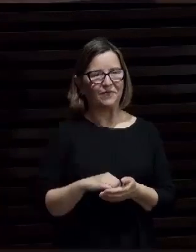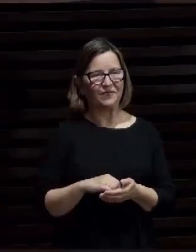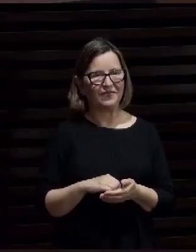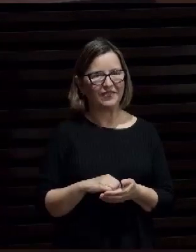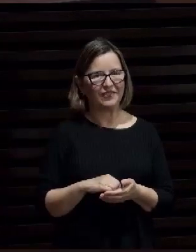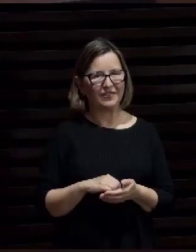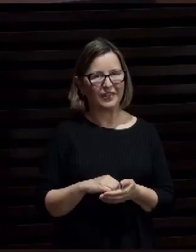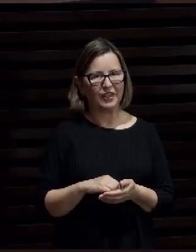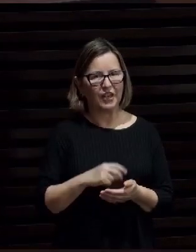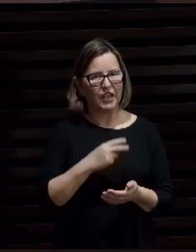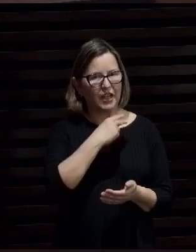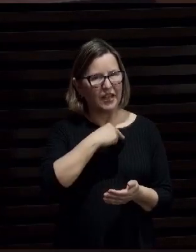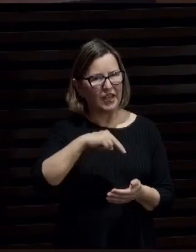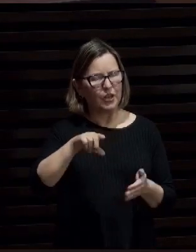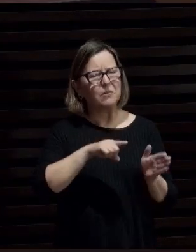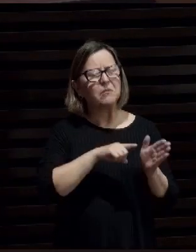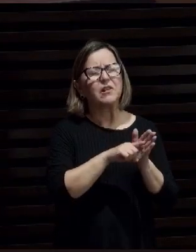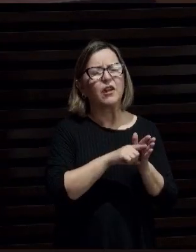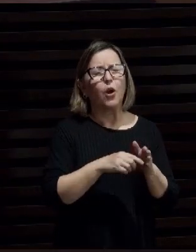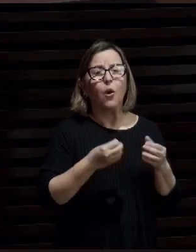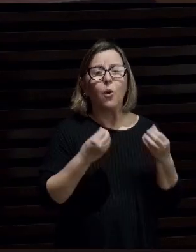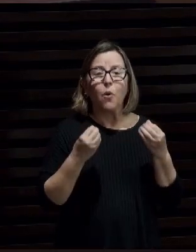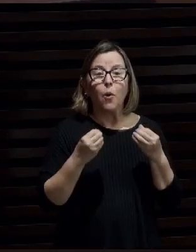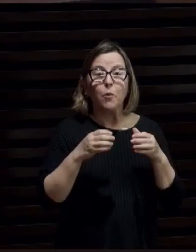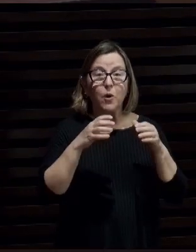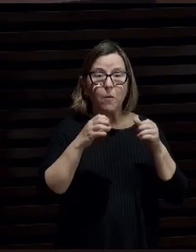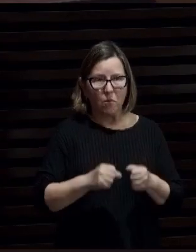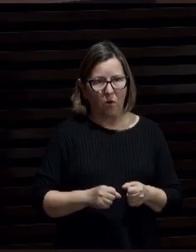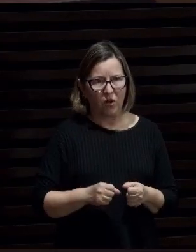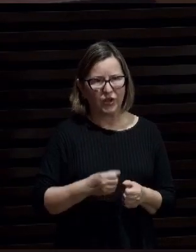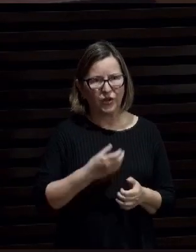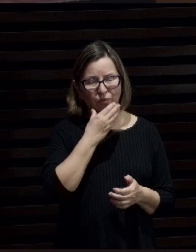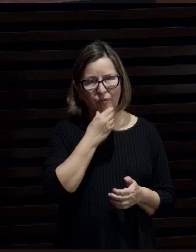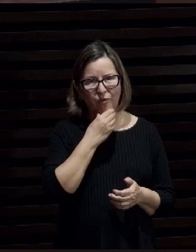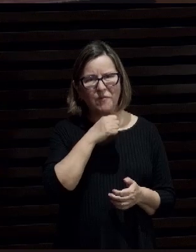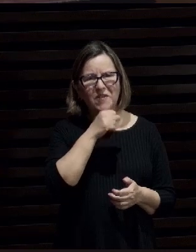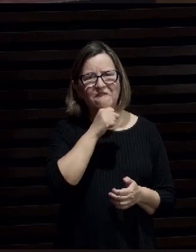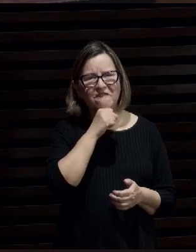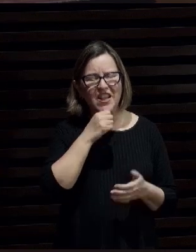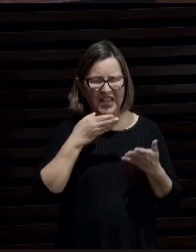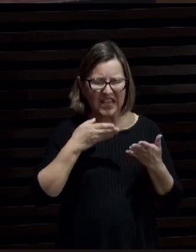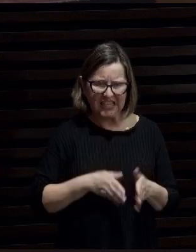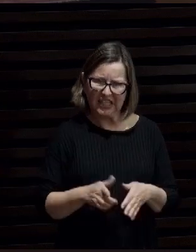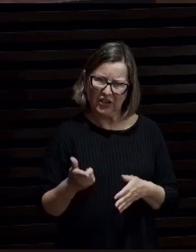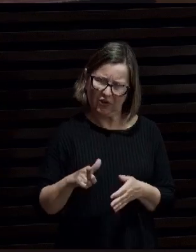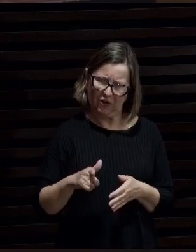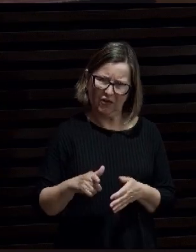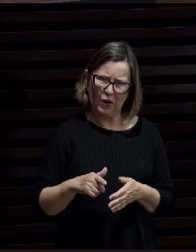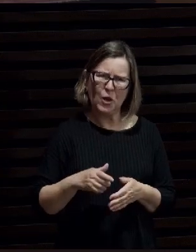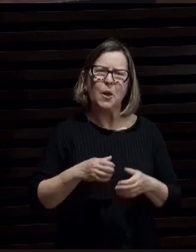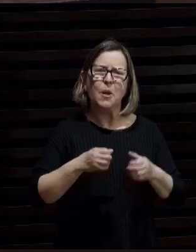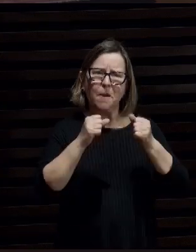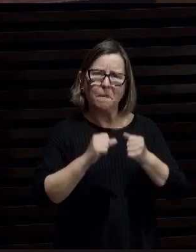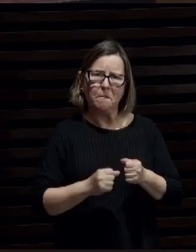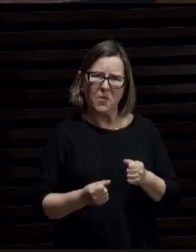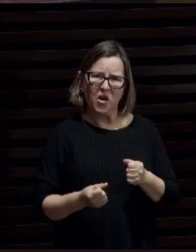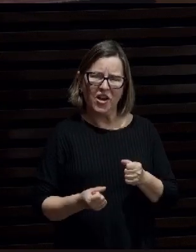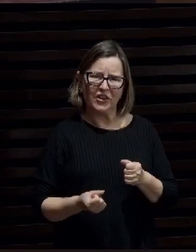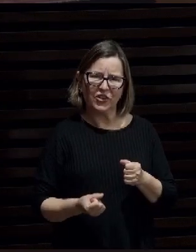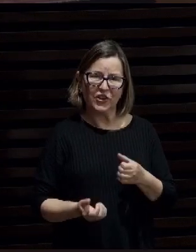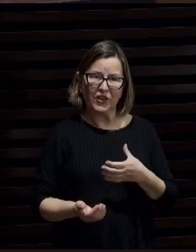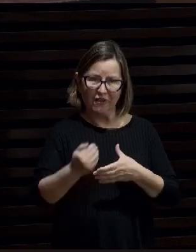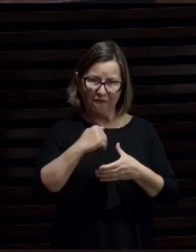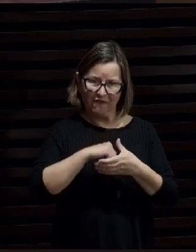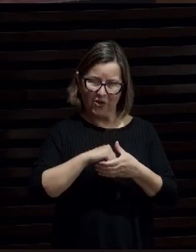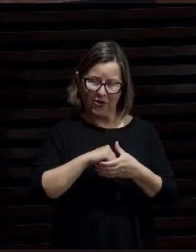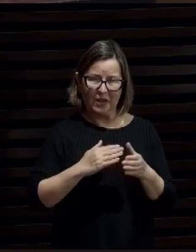Perguntou-lhe Nicodemos: como pode um homem nascer sendo velho? Pode porventura voltar ao ventre